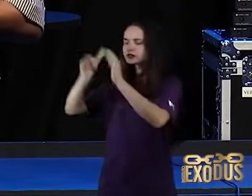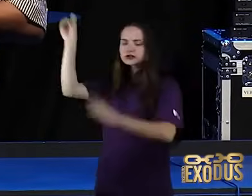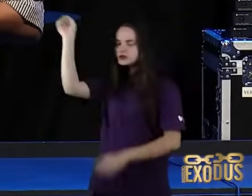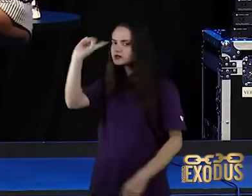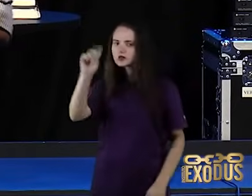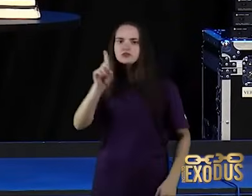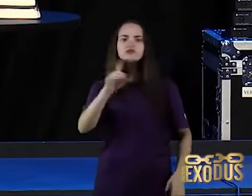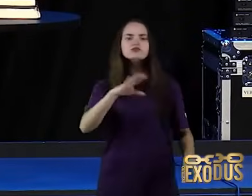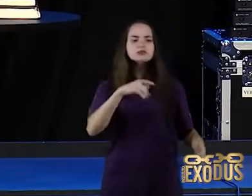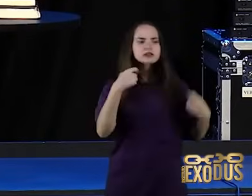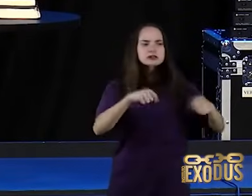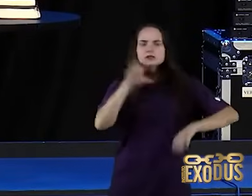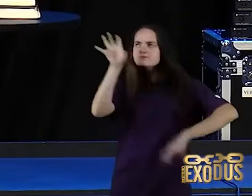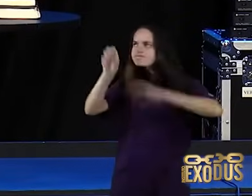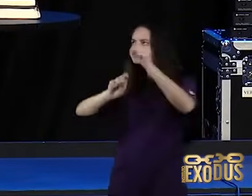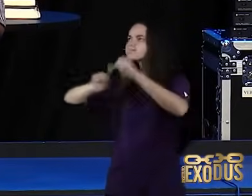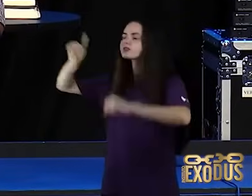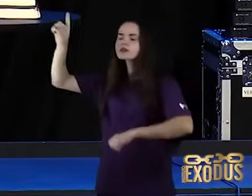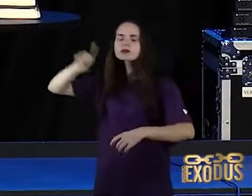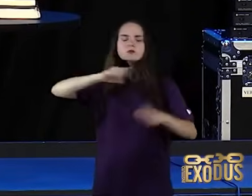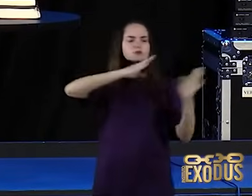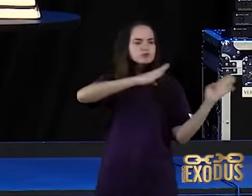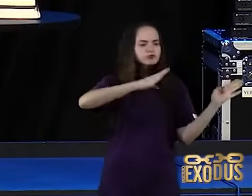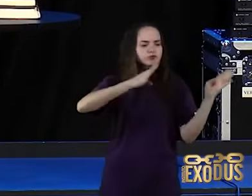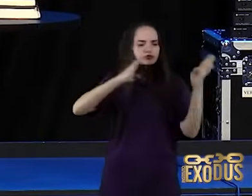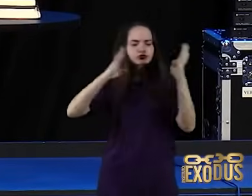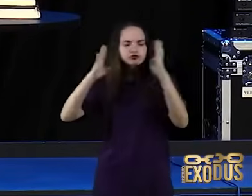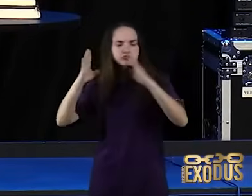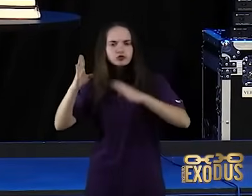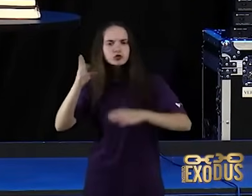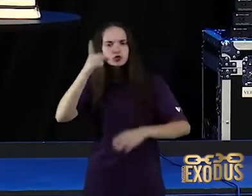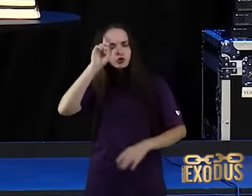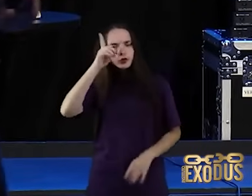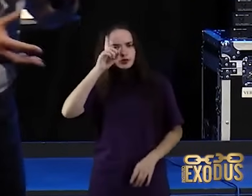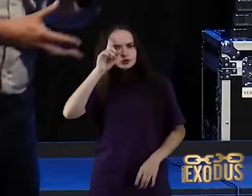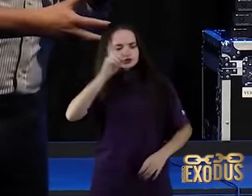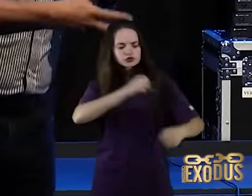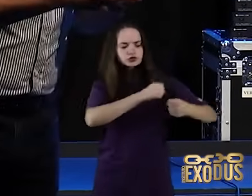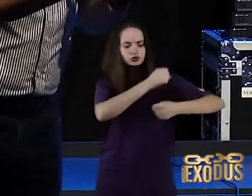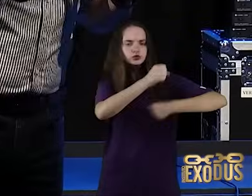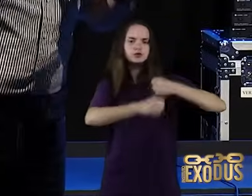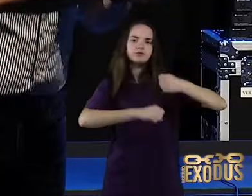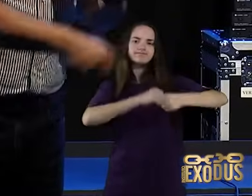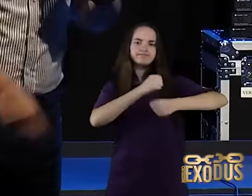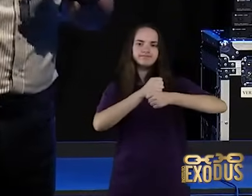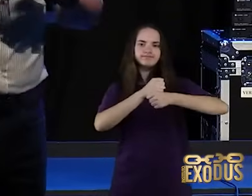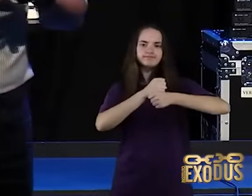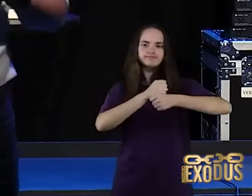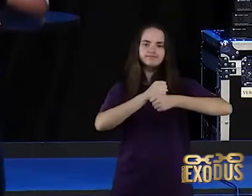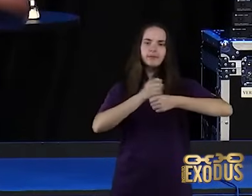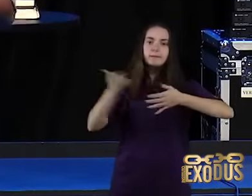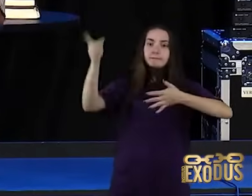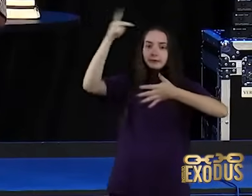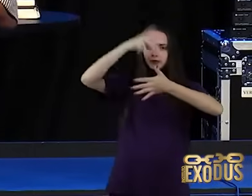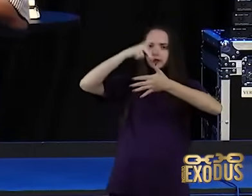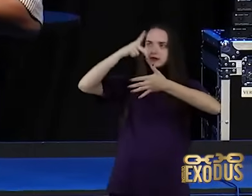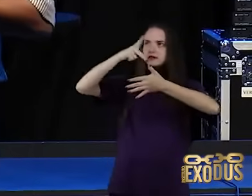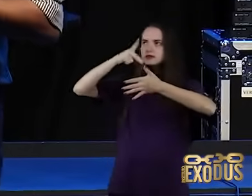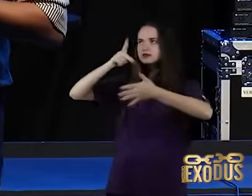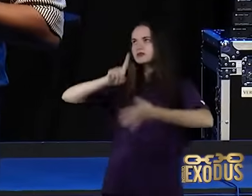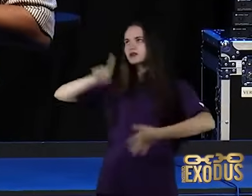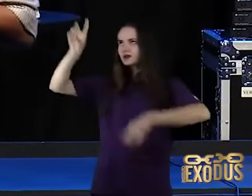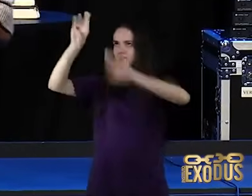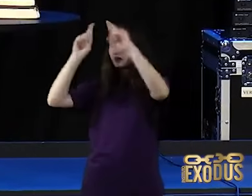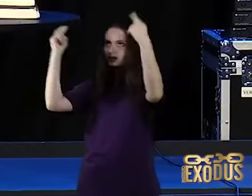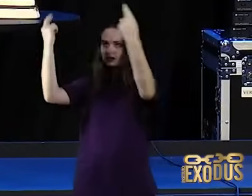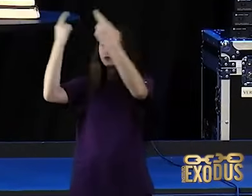Deus é um ano de você colocar tua família com honra no Altar mas é um um ano para você priorizar o reino de Deus existe algo